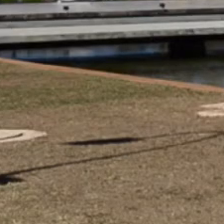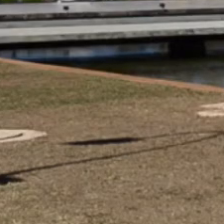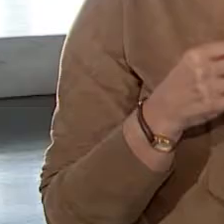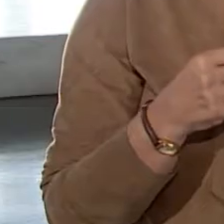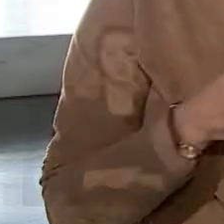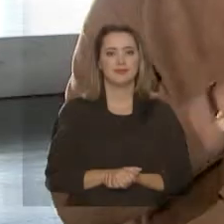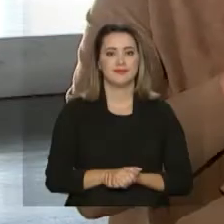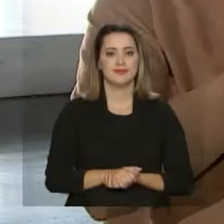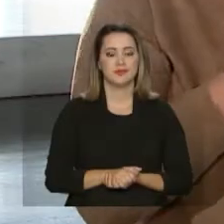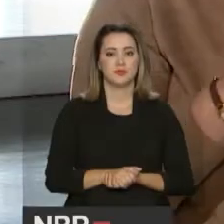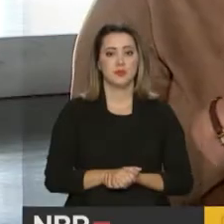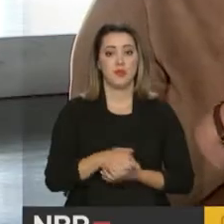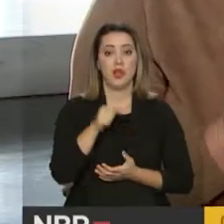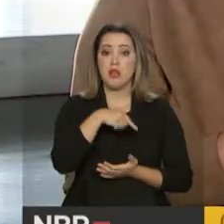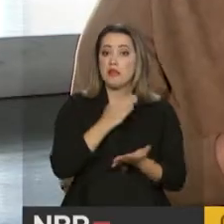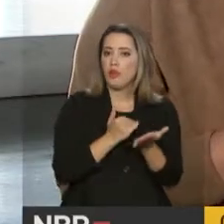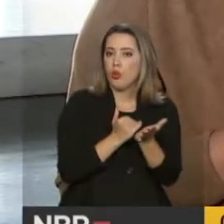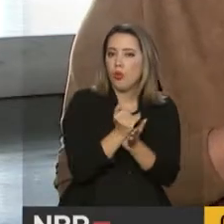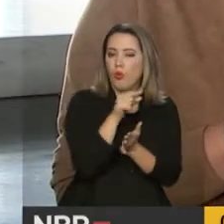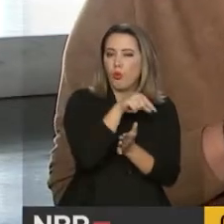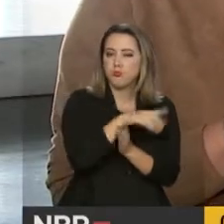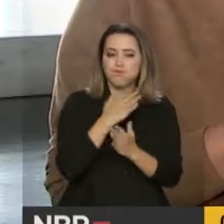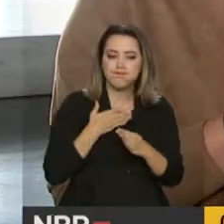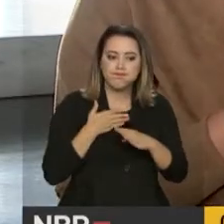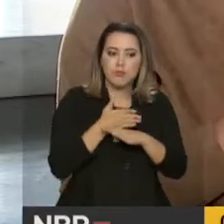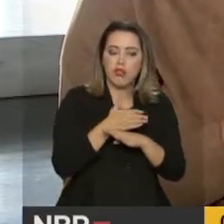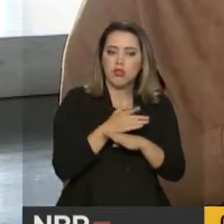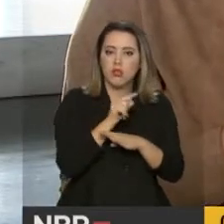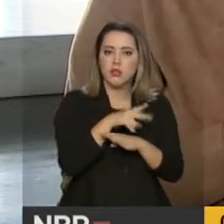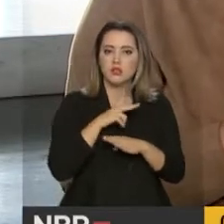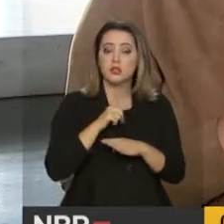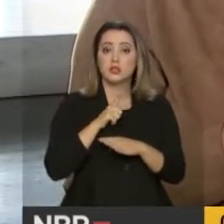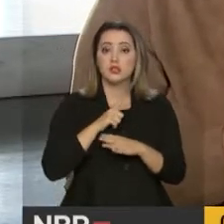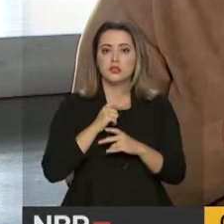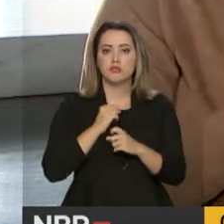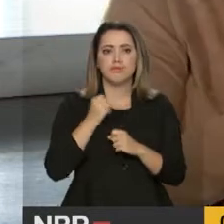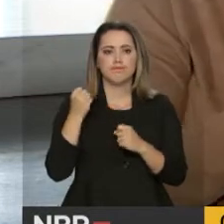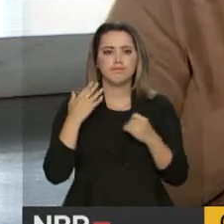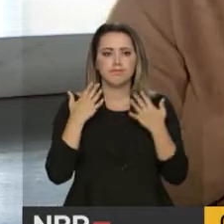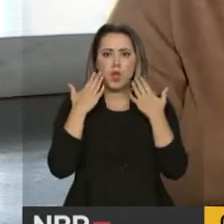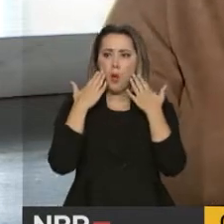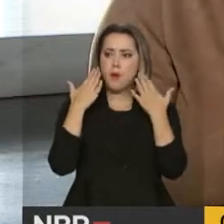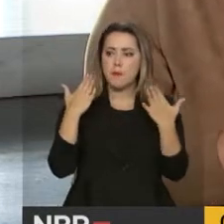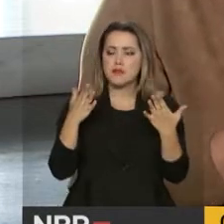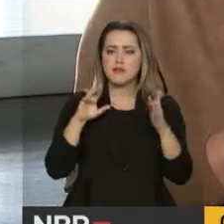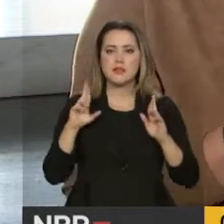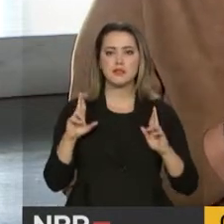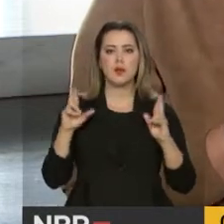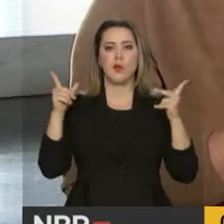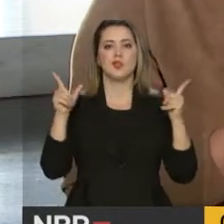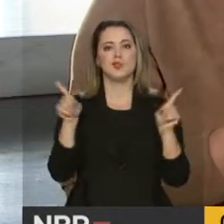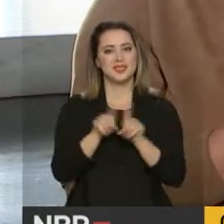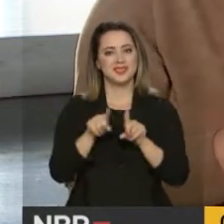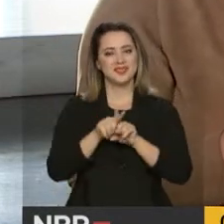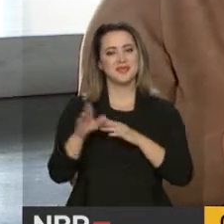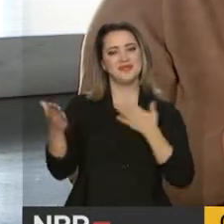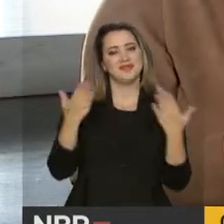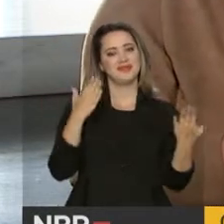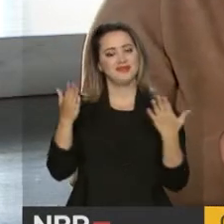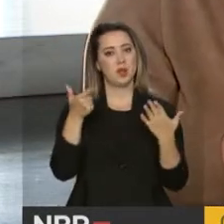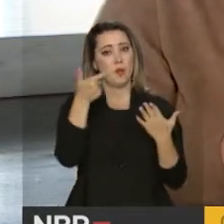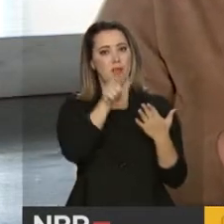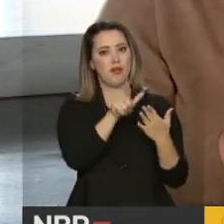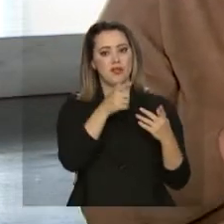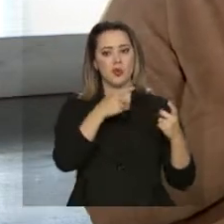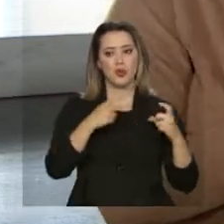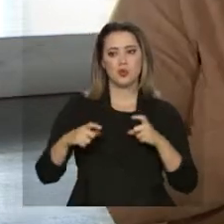Aqui no térreo, no hall de entrada do Itamaraty, nós temos uma expressão muito diferenciada, também em comparação com os demais